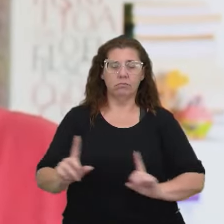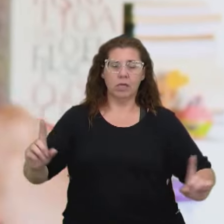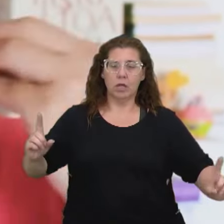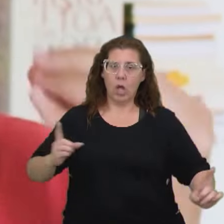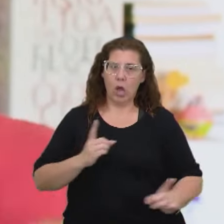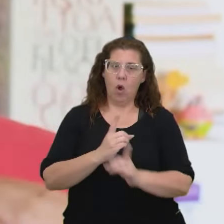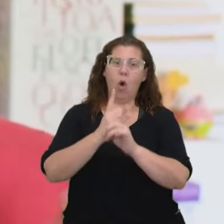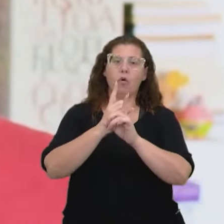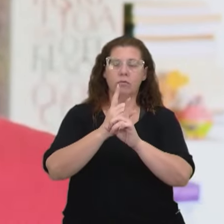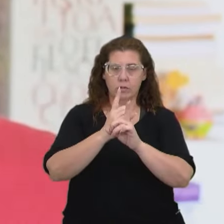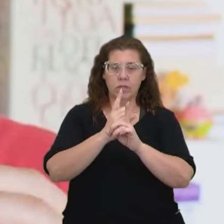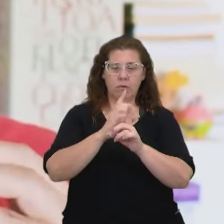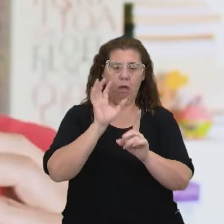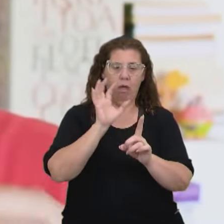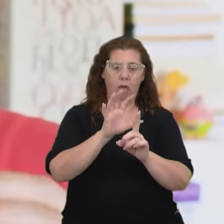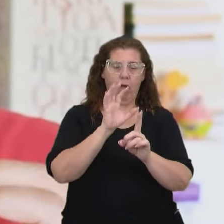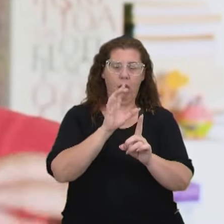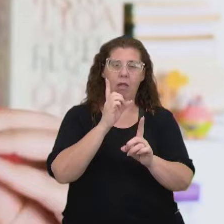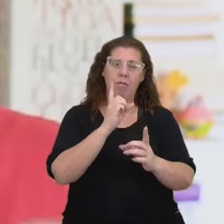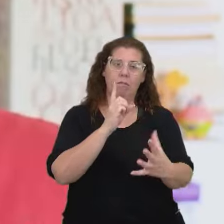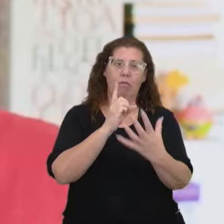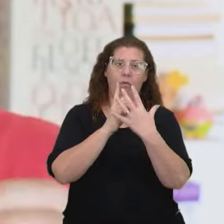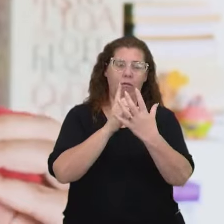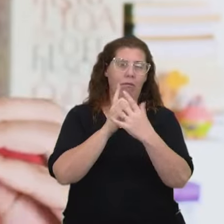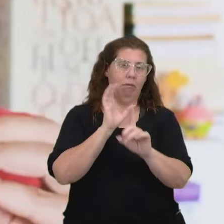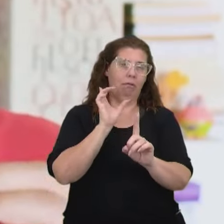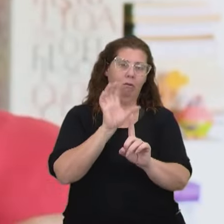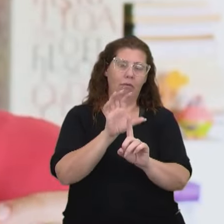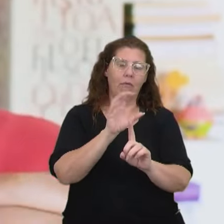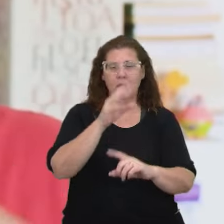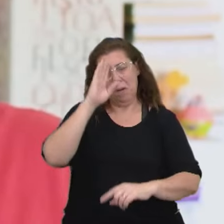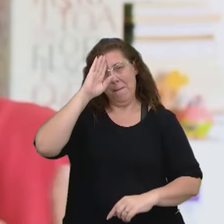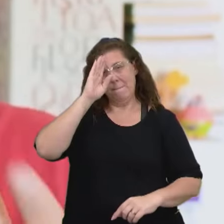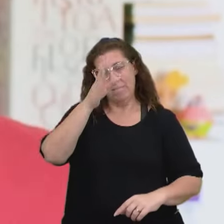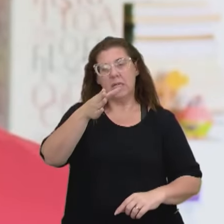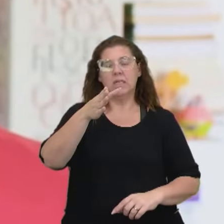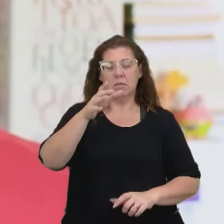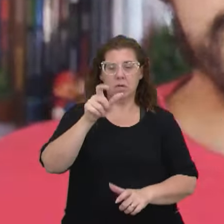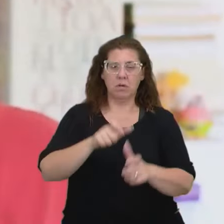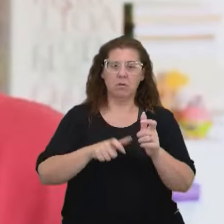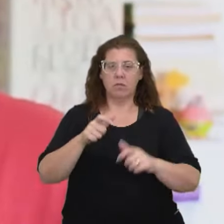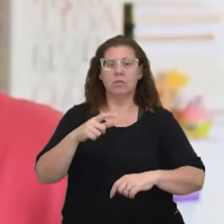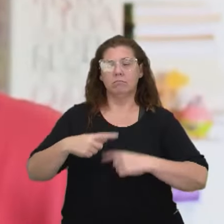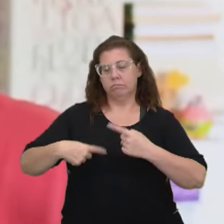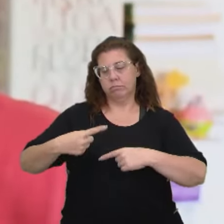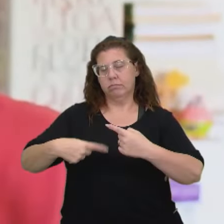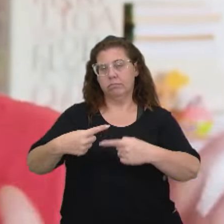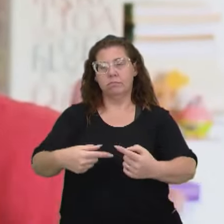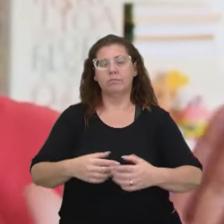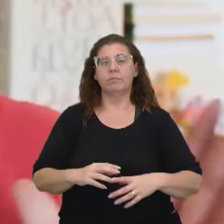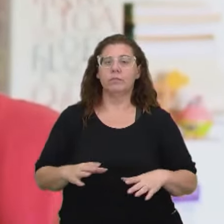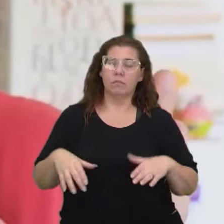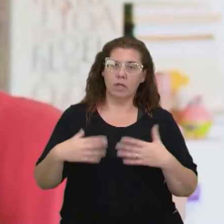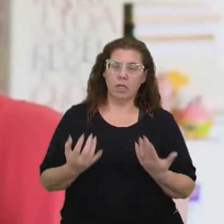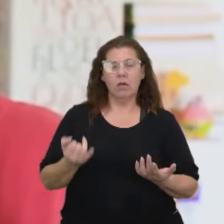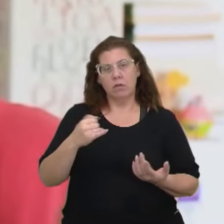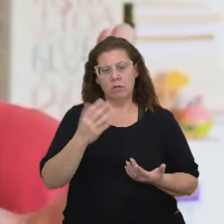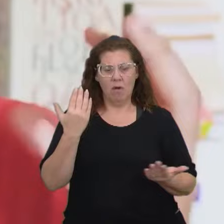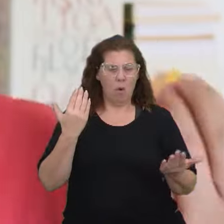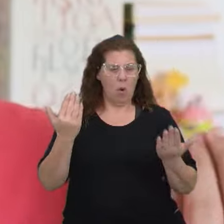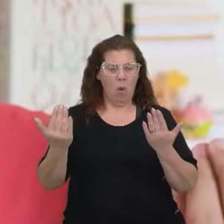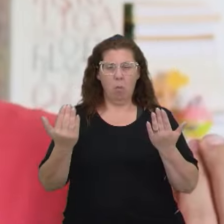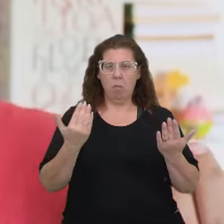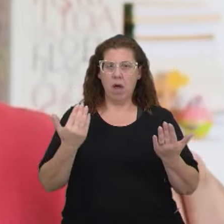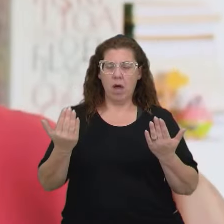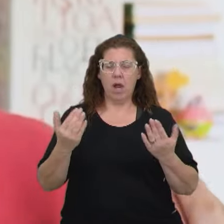se auto-influenciem e, principalmente, que os corpos se produzam. Nesse caso, então, se a gente for comparar, por